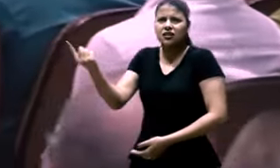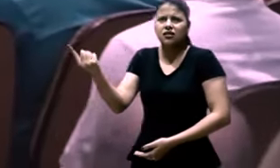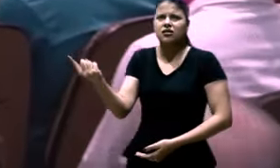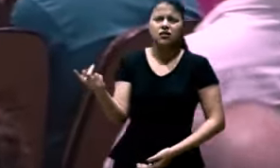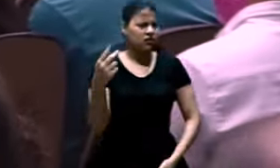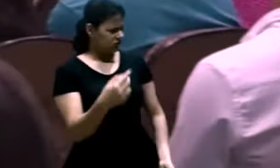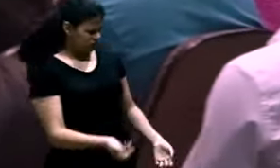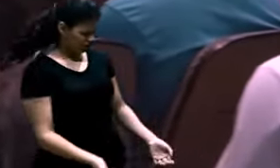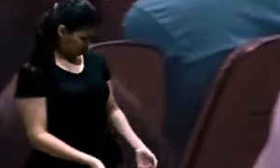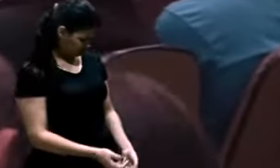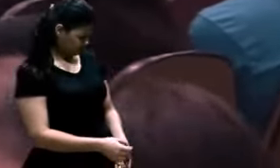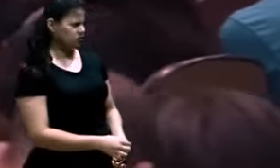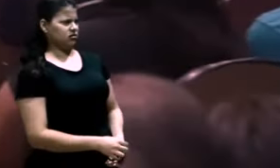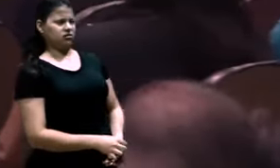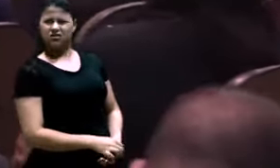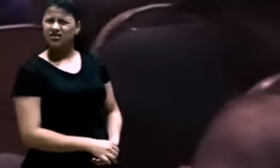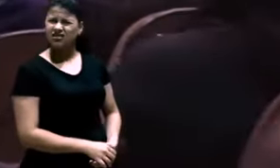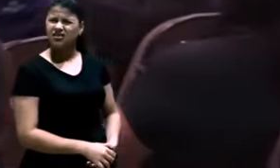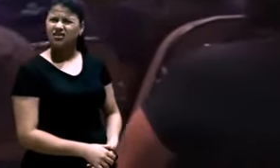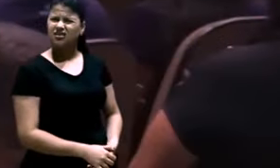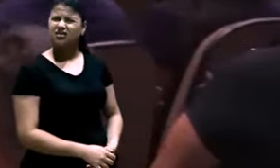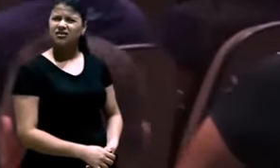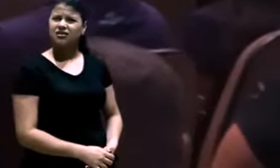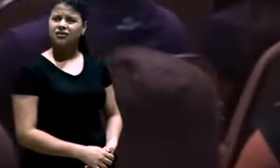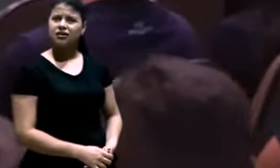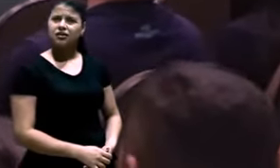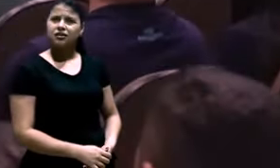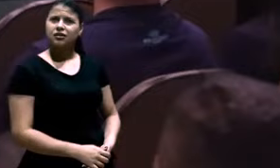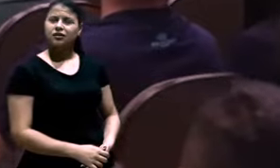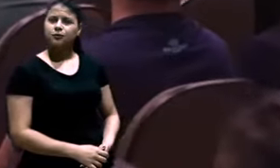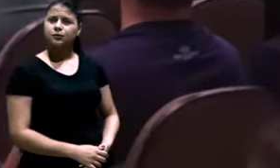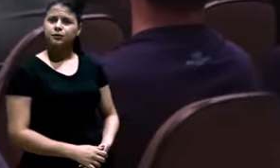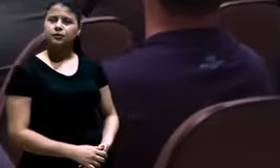embaixo. E é. Davi tinha uma funda.